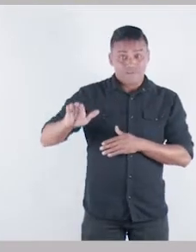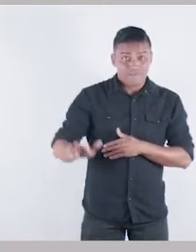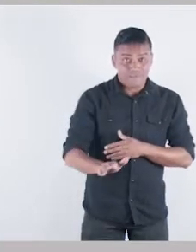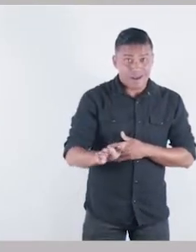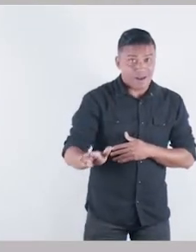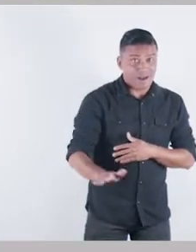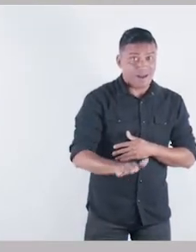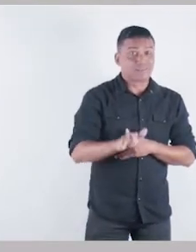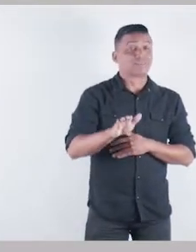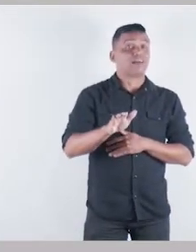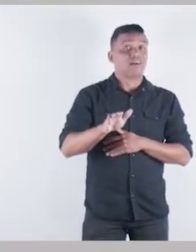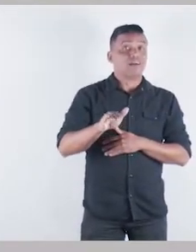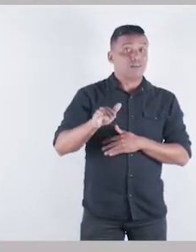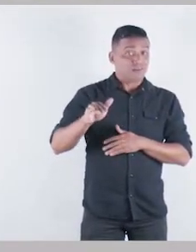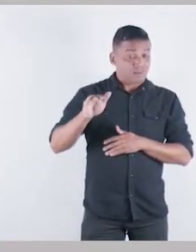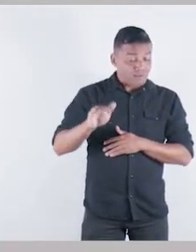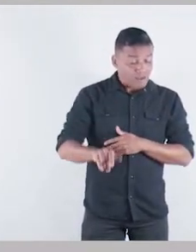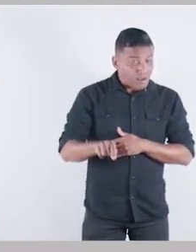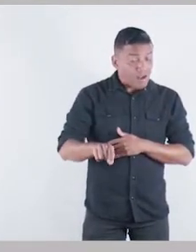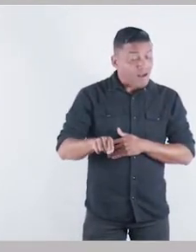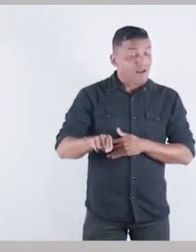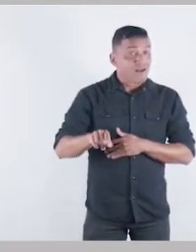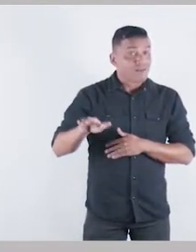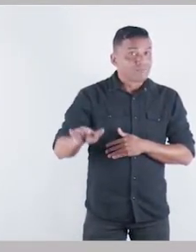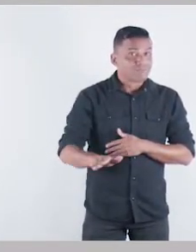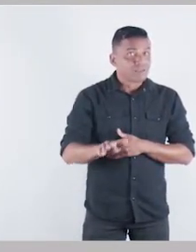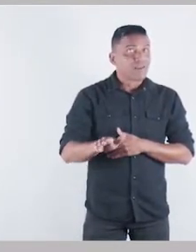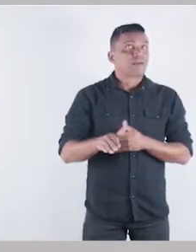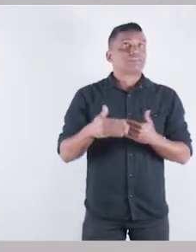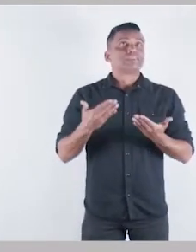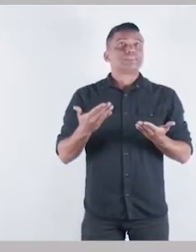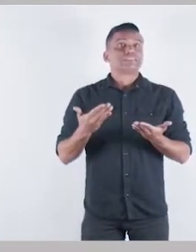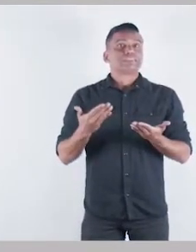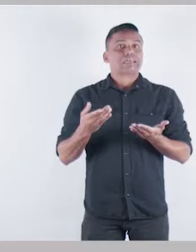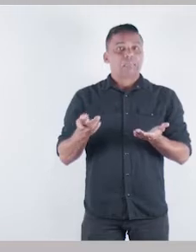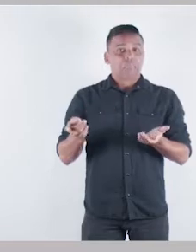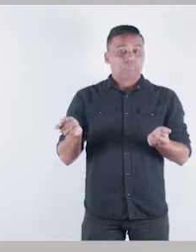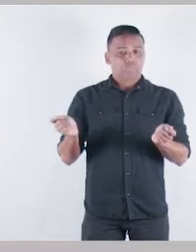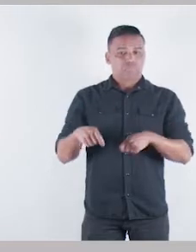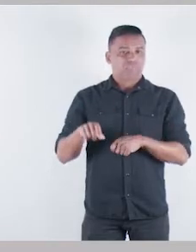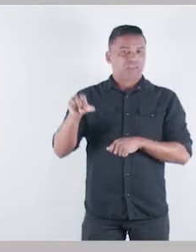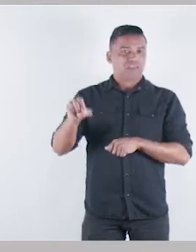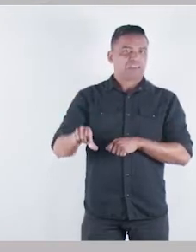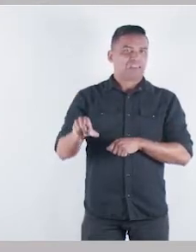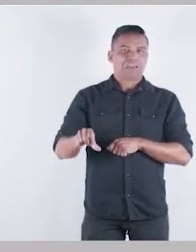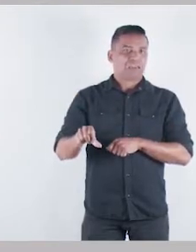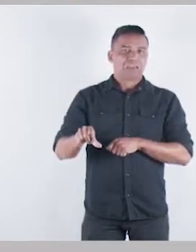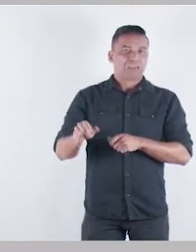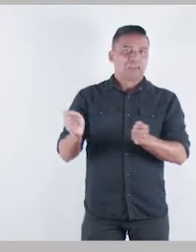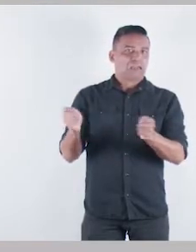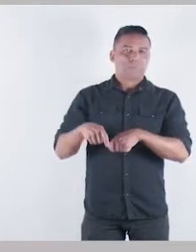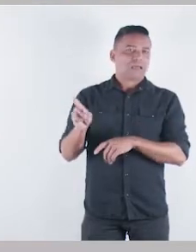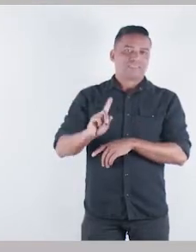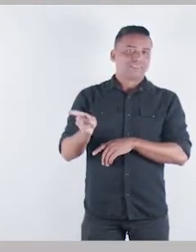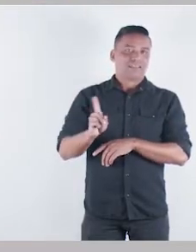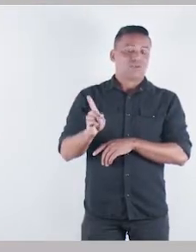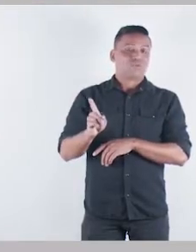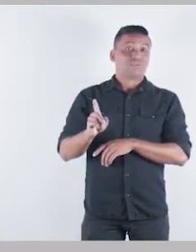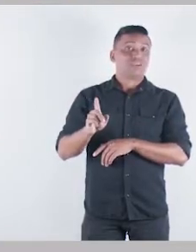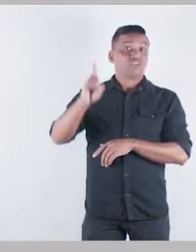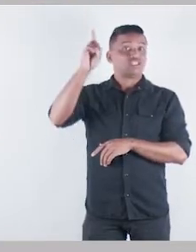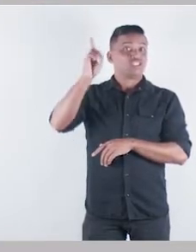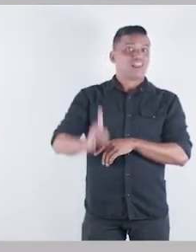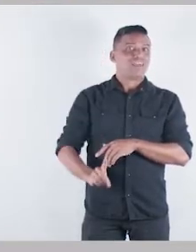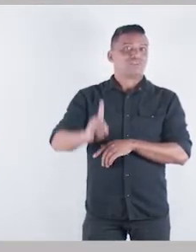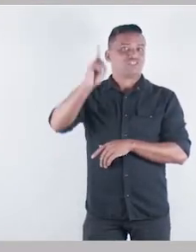estado de criança, da criança como um incapaz, até a construção dos muitos direitos que as crianças